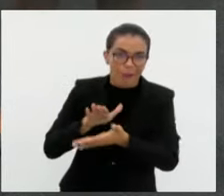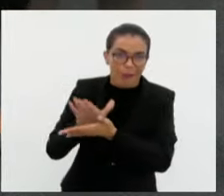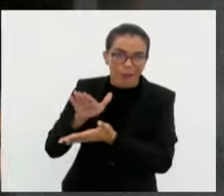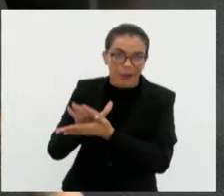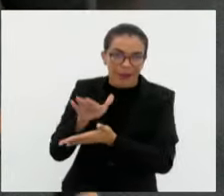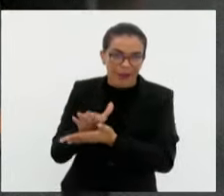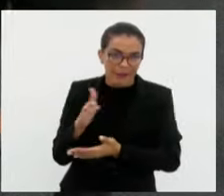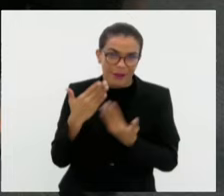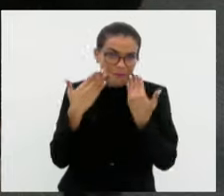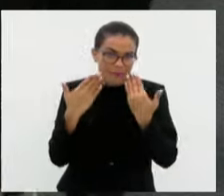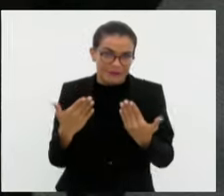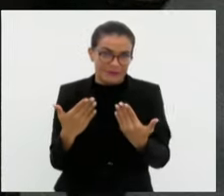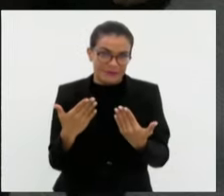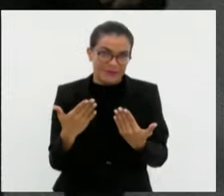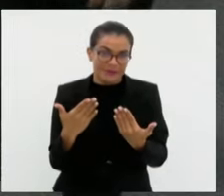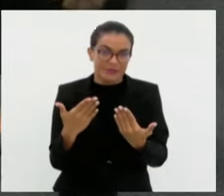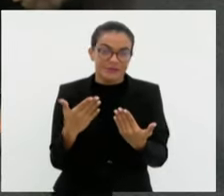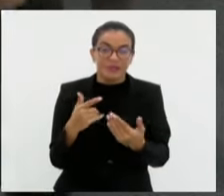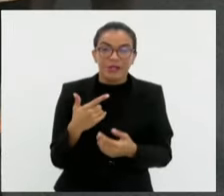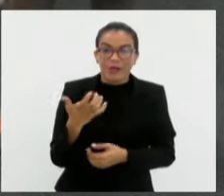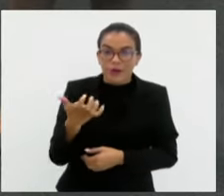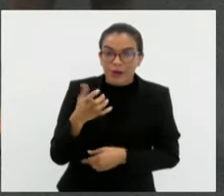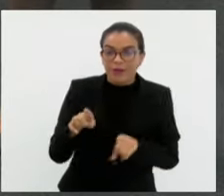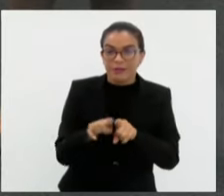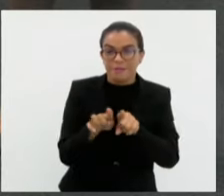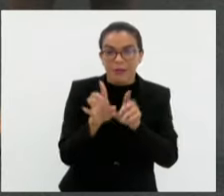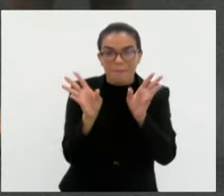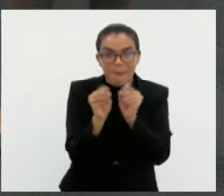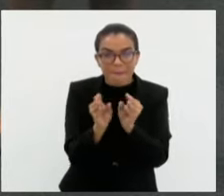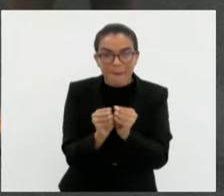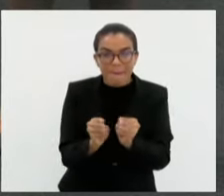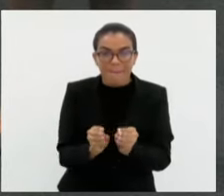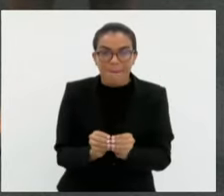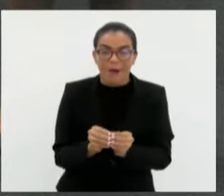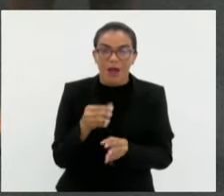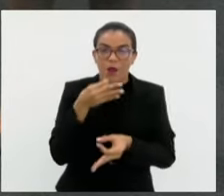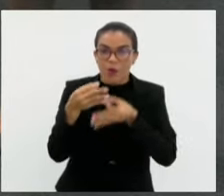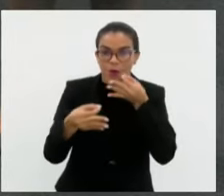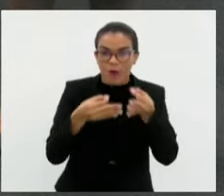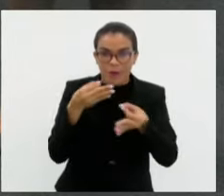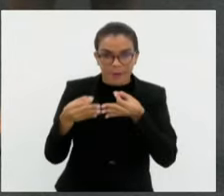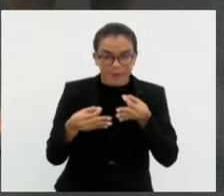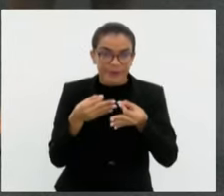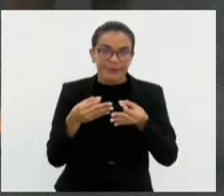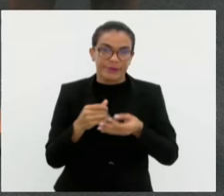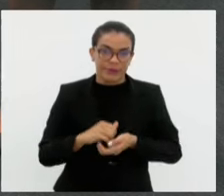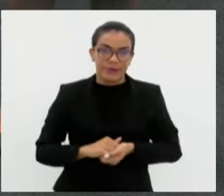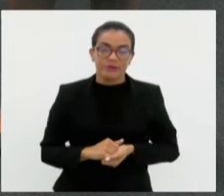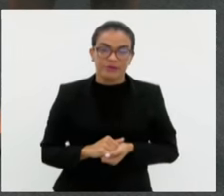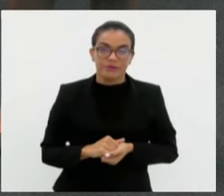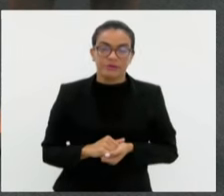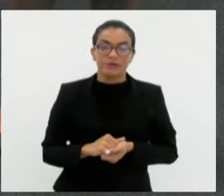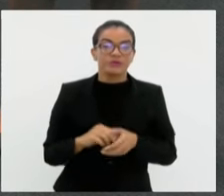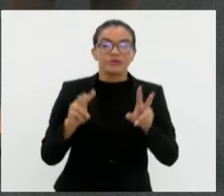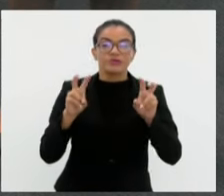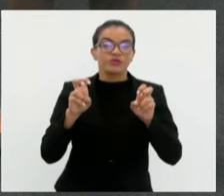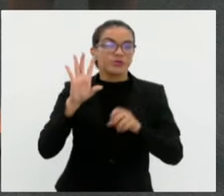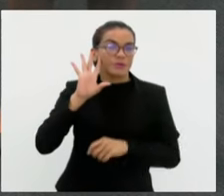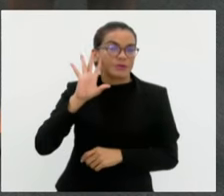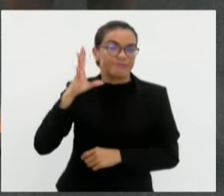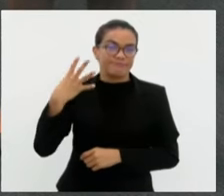que foi apresentada. E depois eu quero fazer um breve comentário pela ordem sobre a